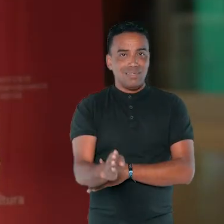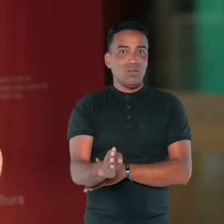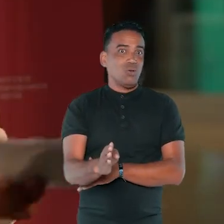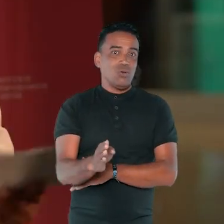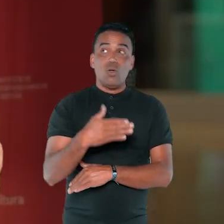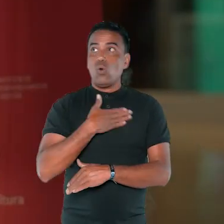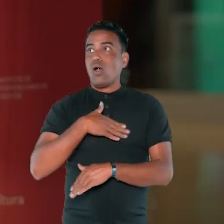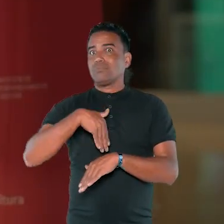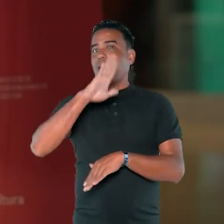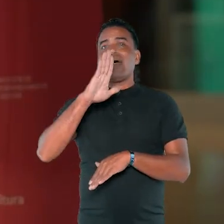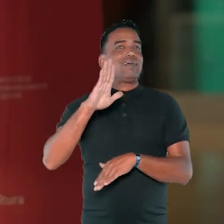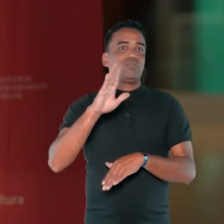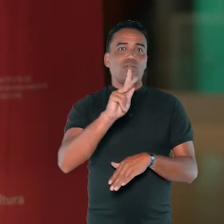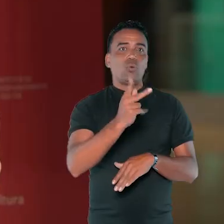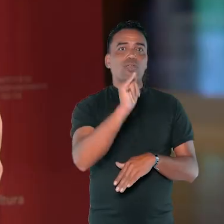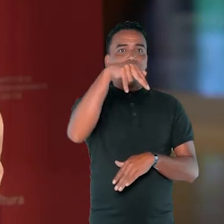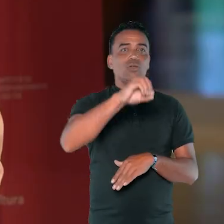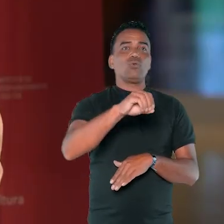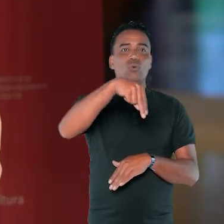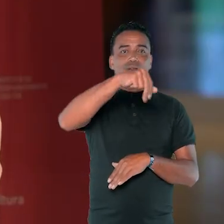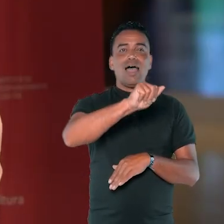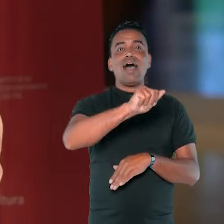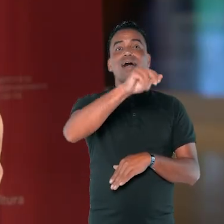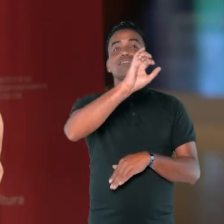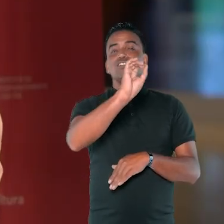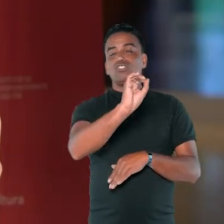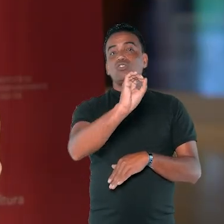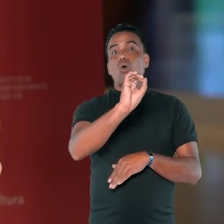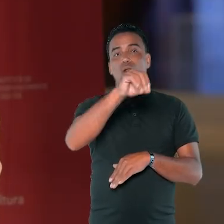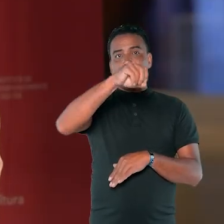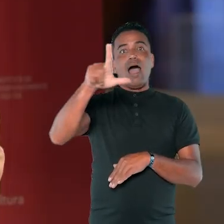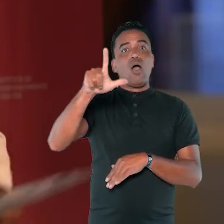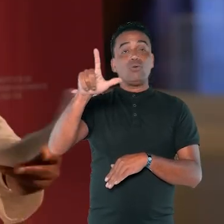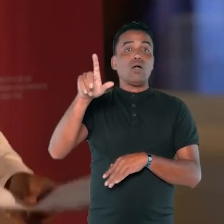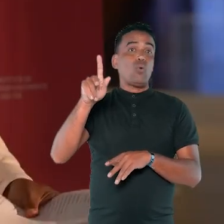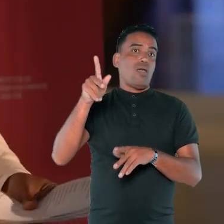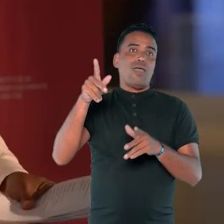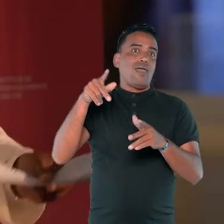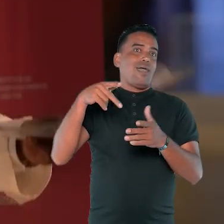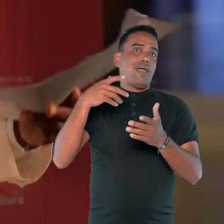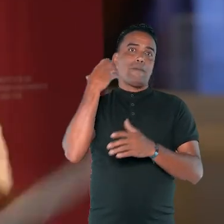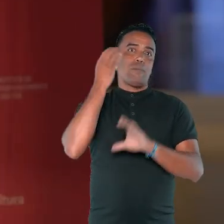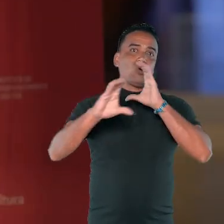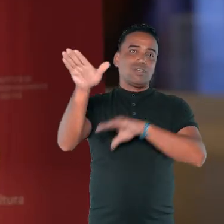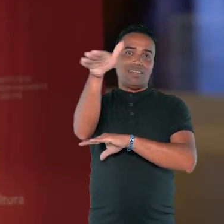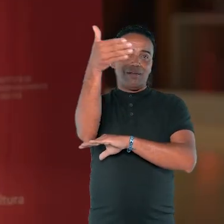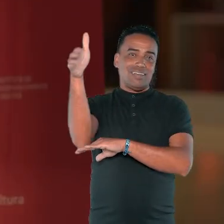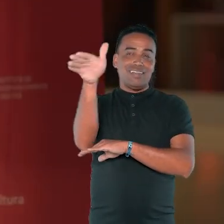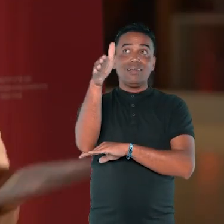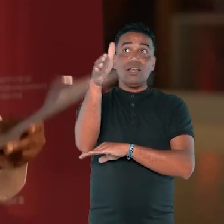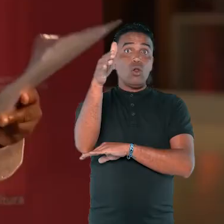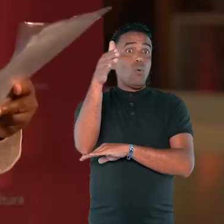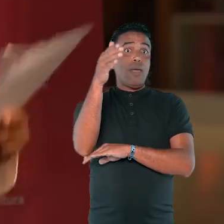nacional. Às vezes até canto nos meus shows. O hino da bandeira, acho tão bonito. Então é isso, eu acho que essa angústia, ao mesmo tempo, ela não é paralisante.